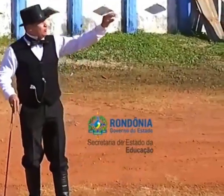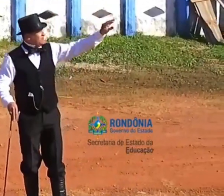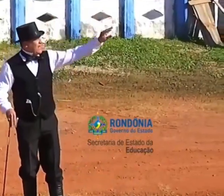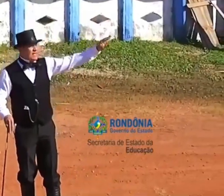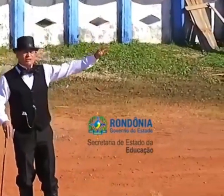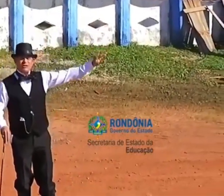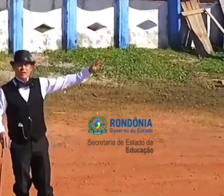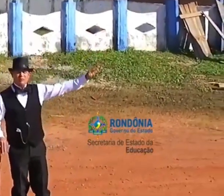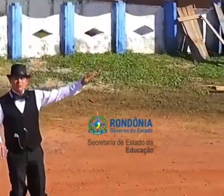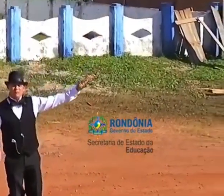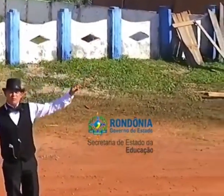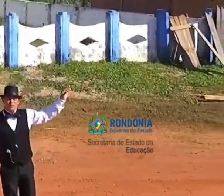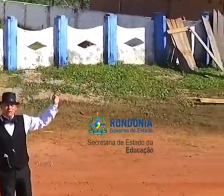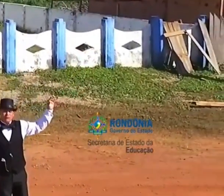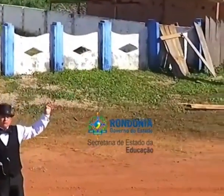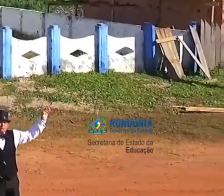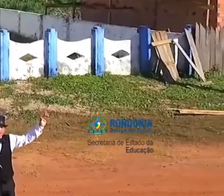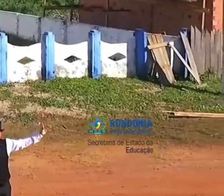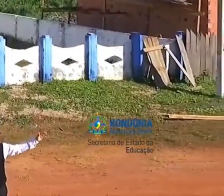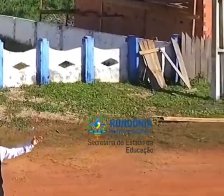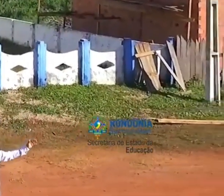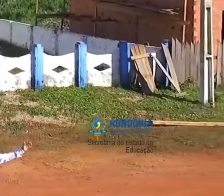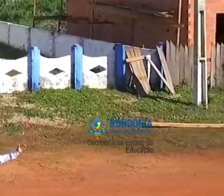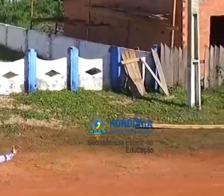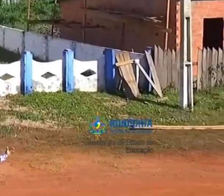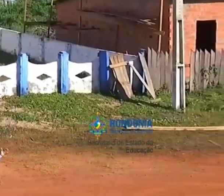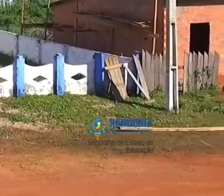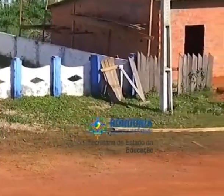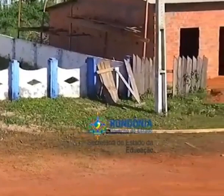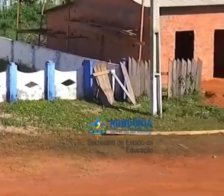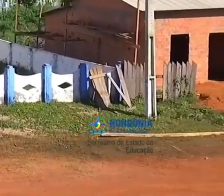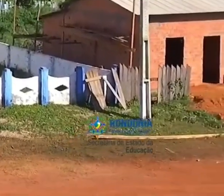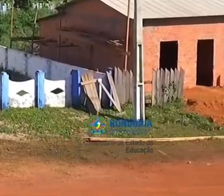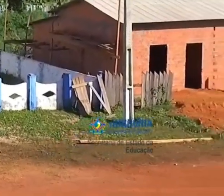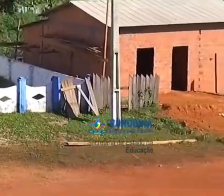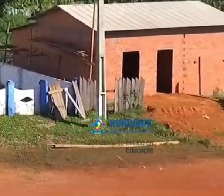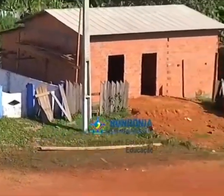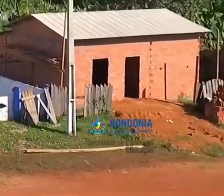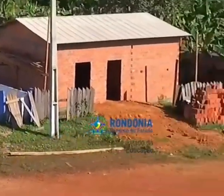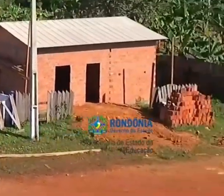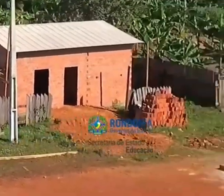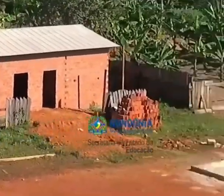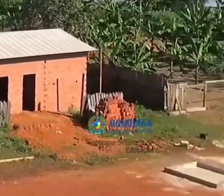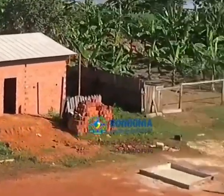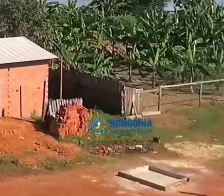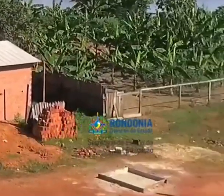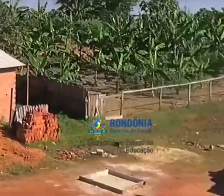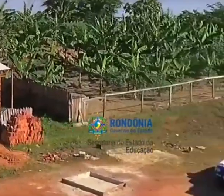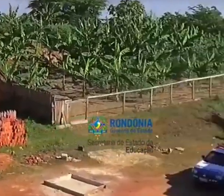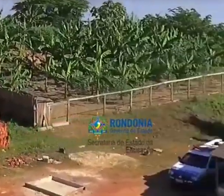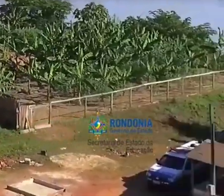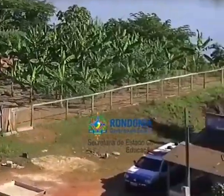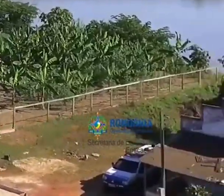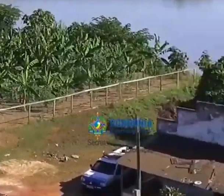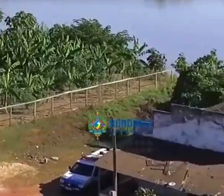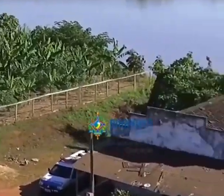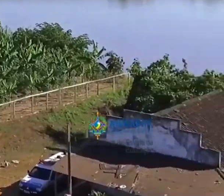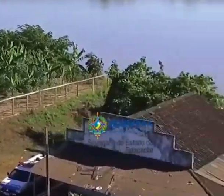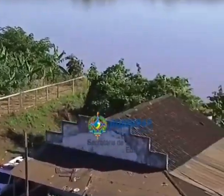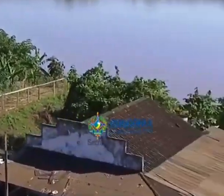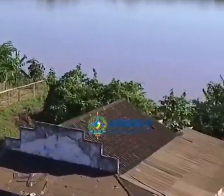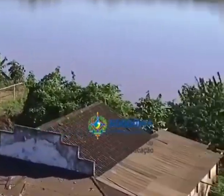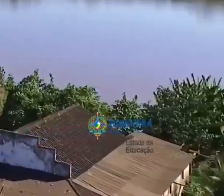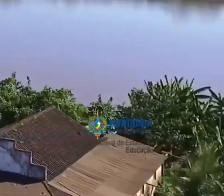todos vindo da região da Bolívia. O nome da vila foi em homenagem ao